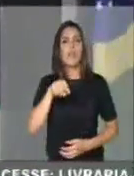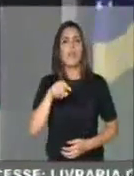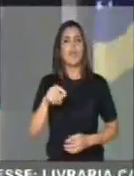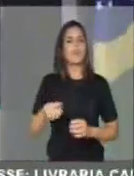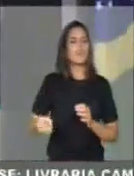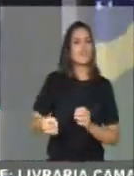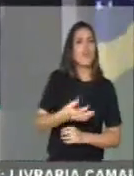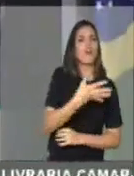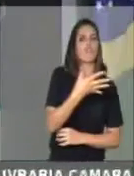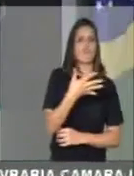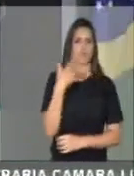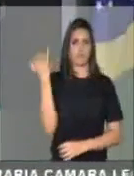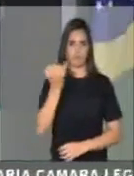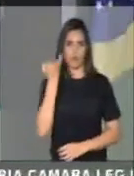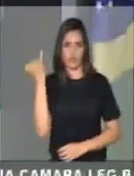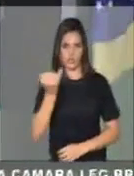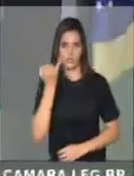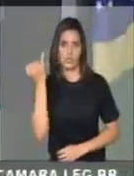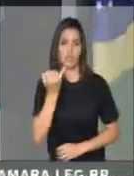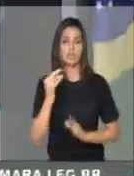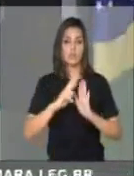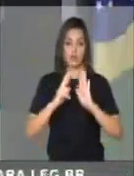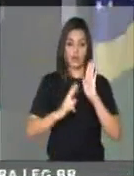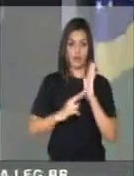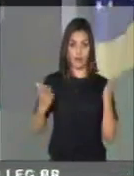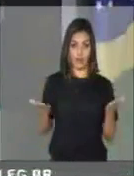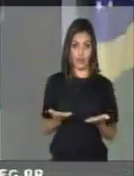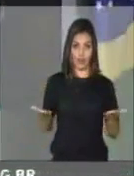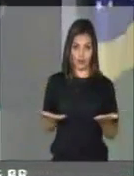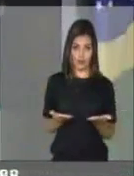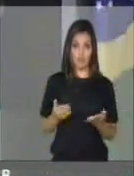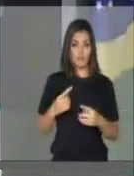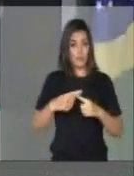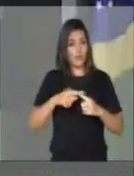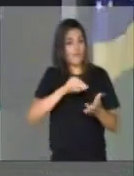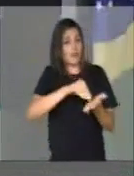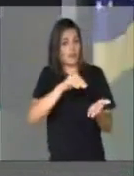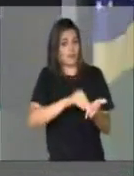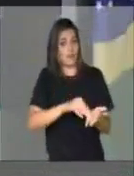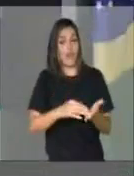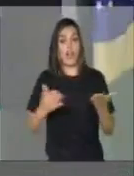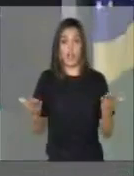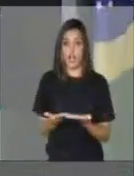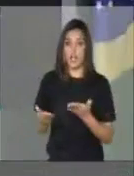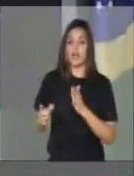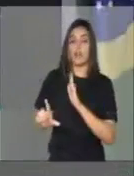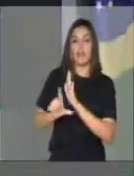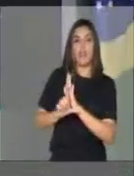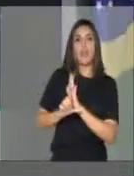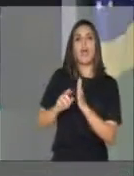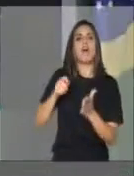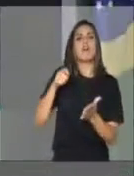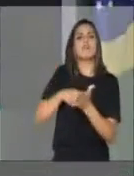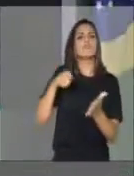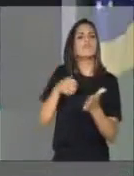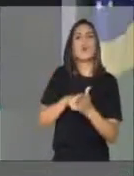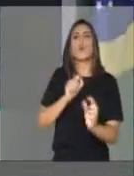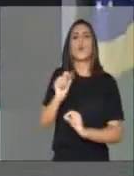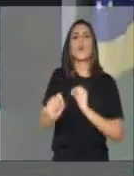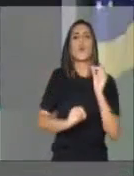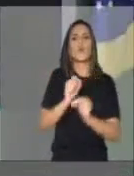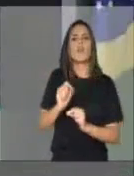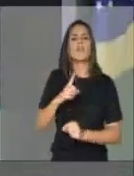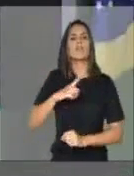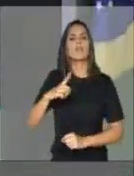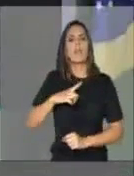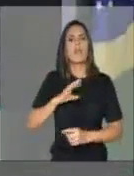isso constitui uma inovação relevante em relação ao regramento atualmente vigente no país, que exige, para o tipo de cooperação em preço,